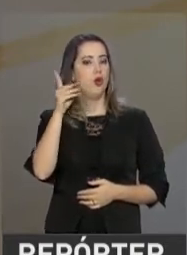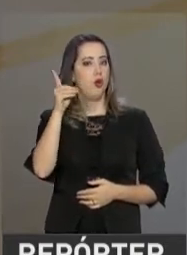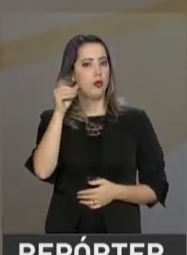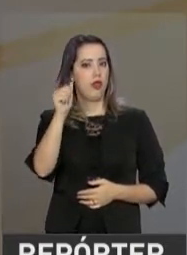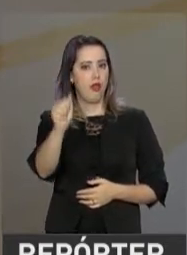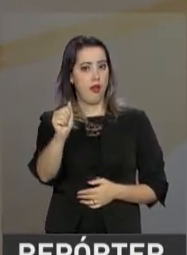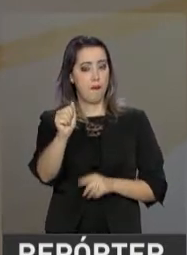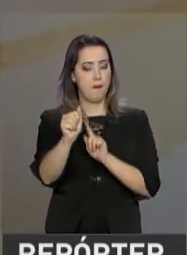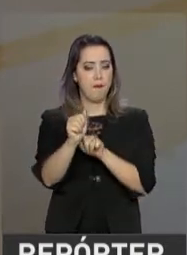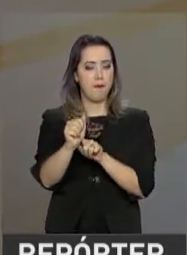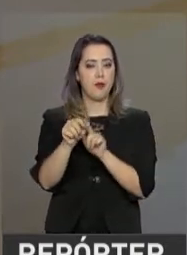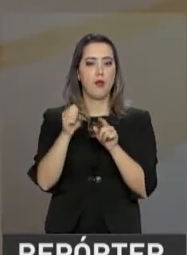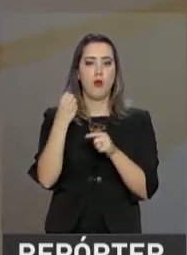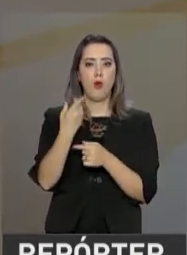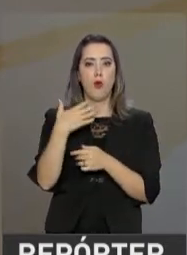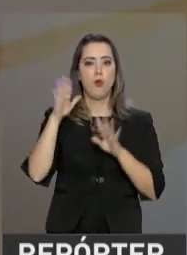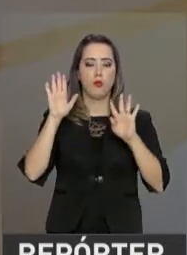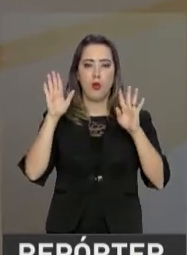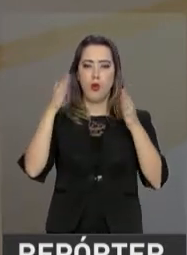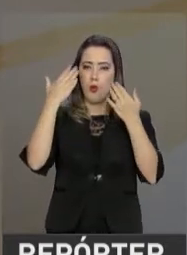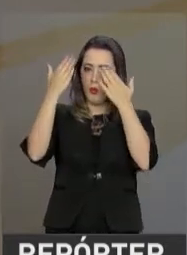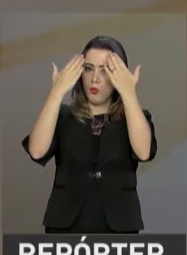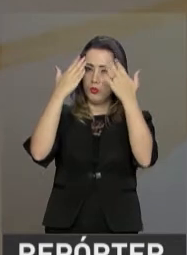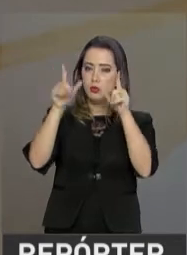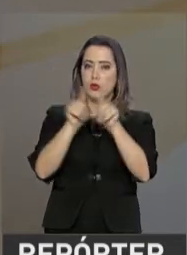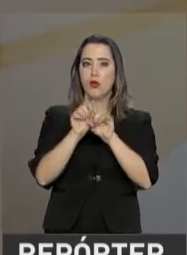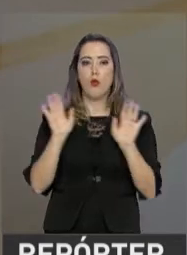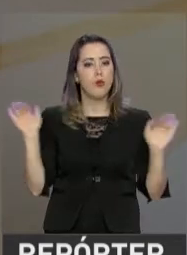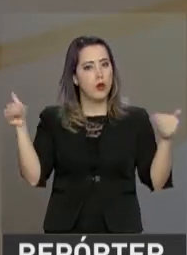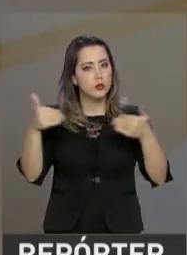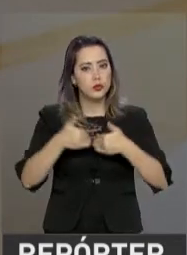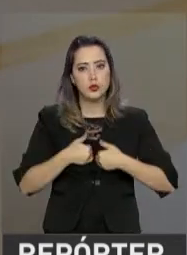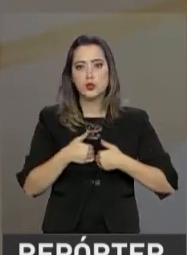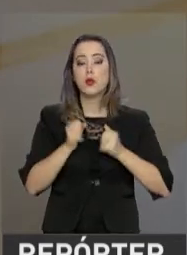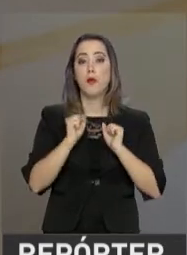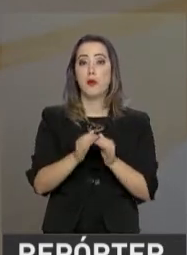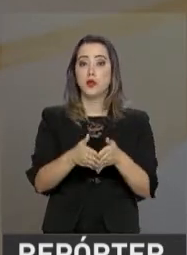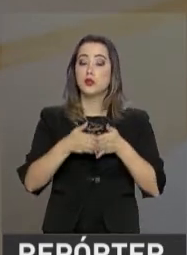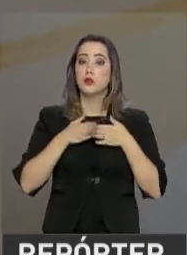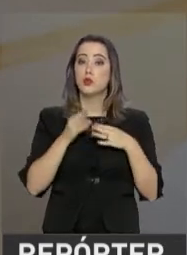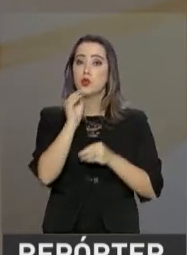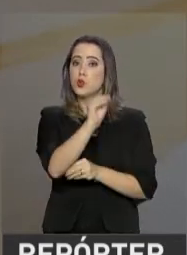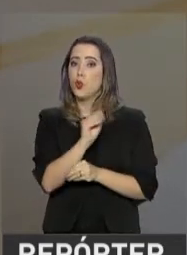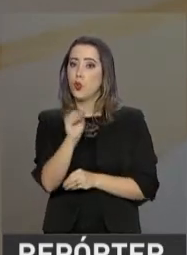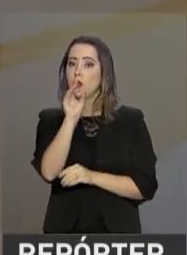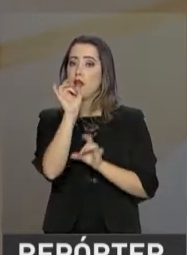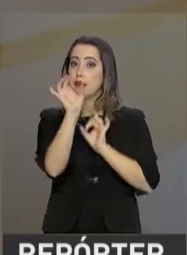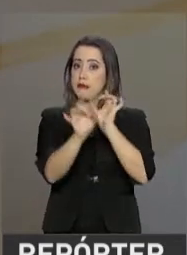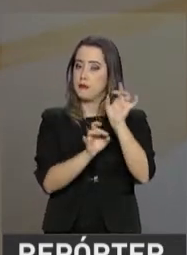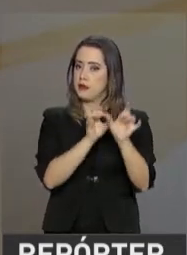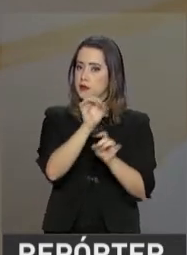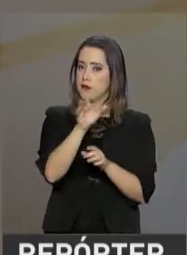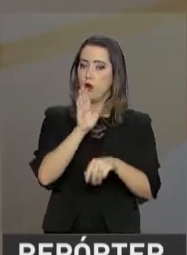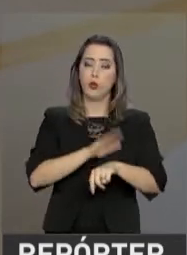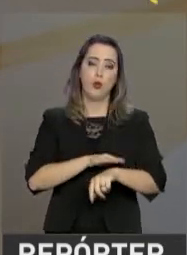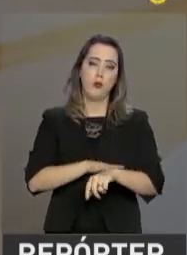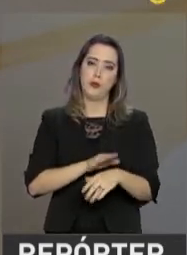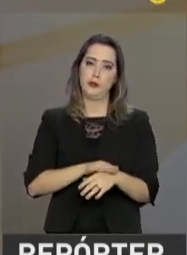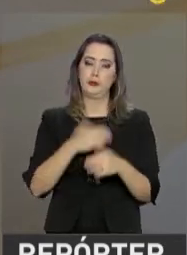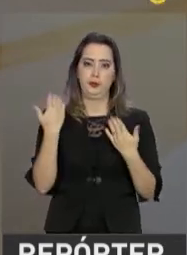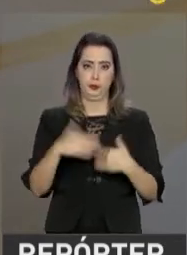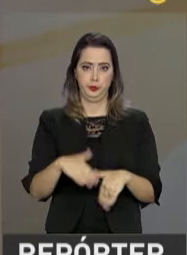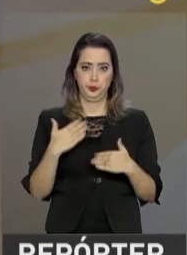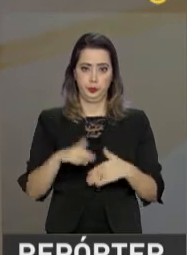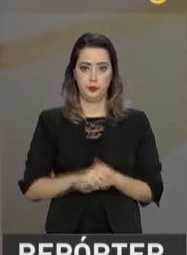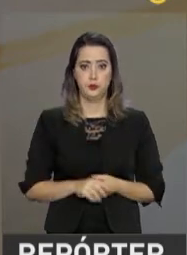intelectual autismo e outras deficiências podem solicitar um tratamento especializado na hora de fazer as